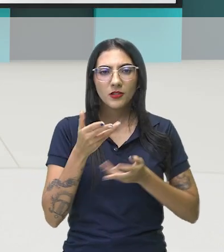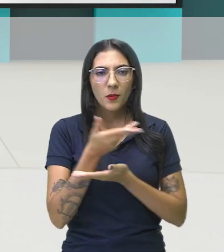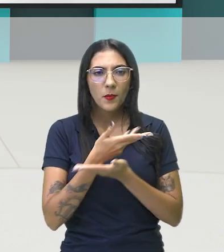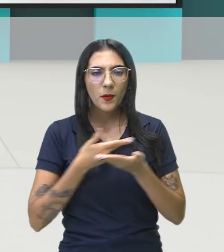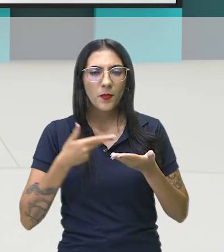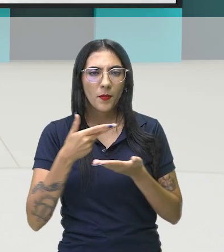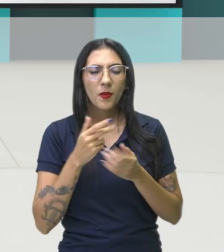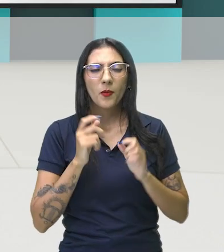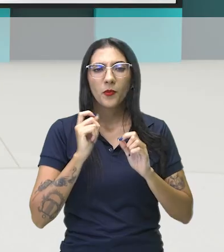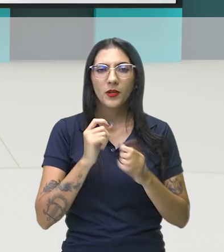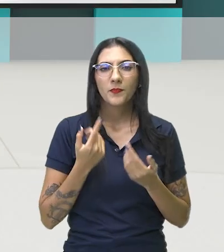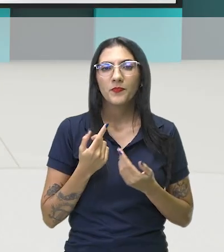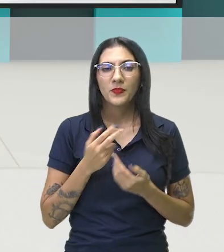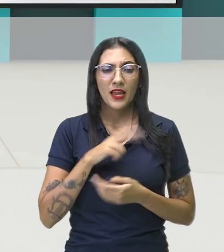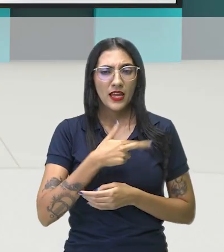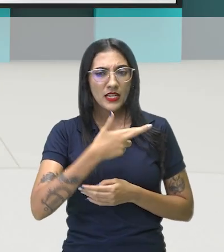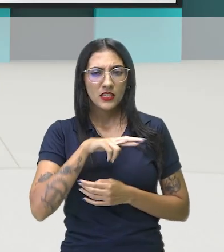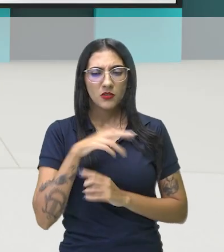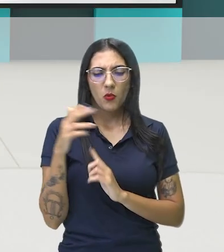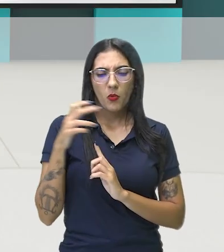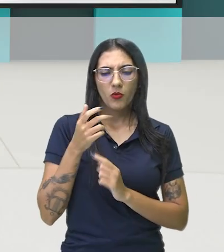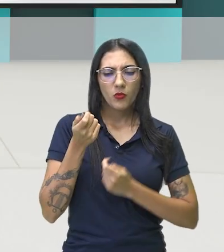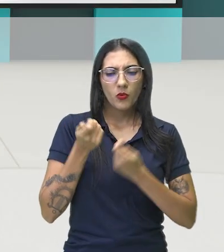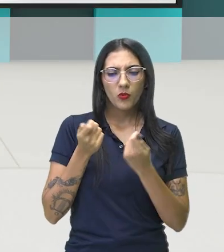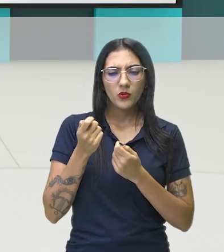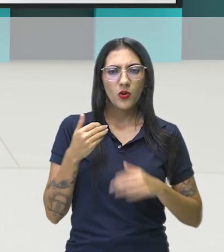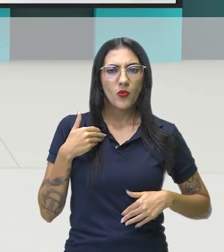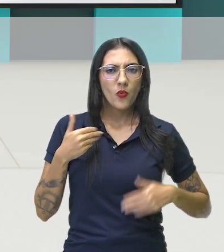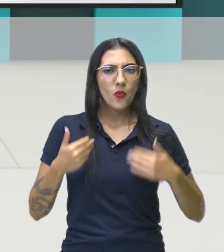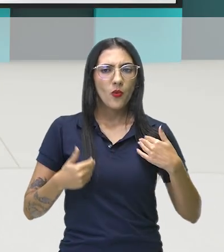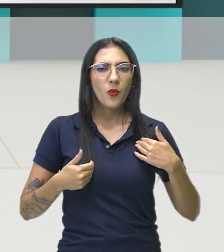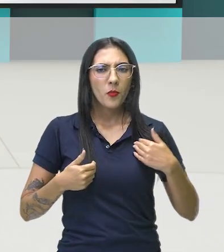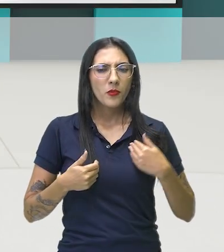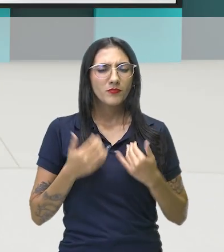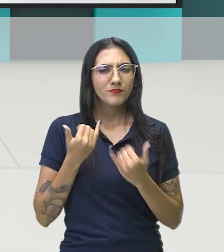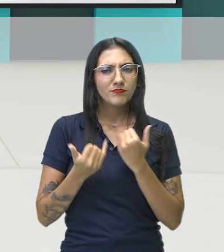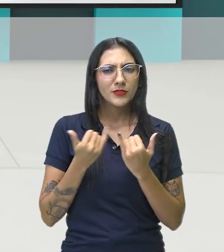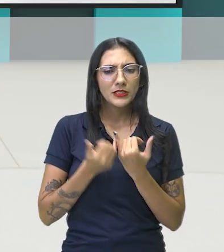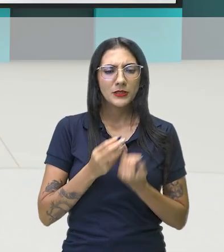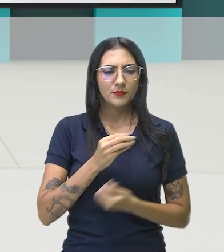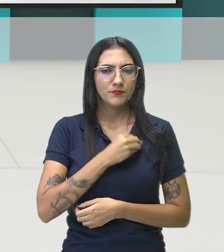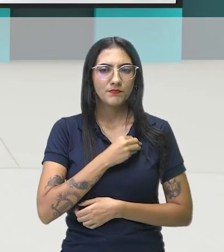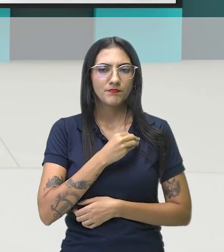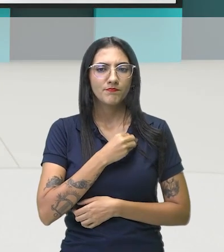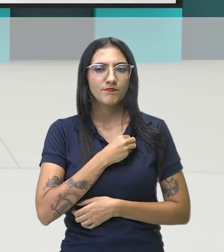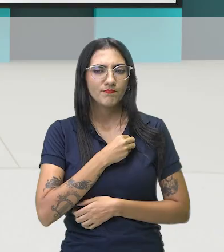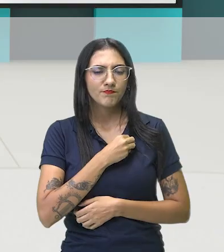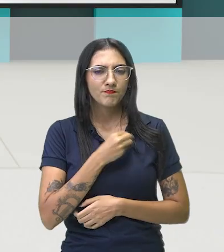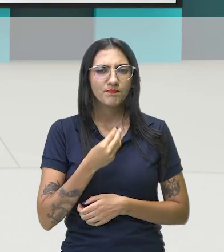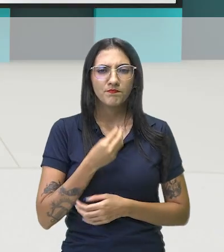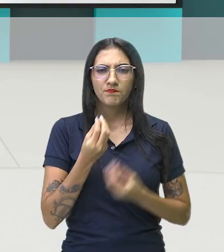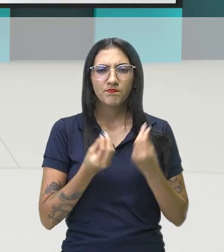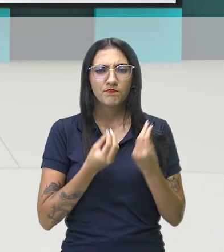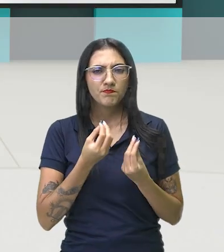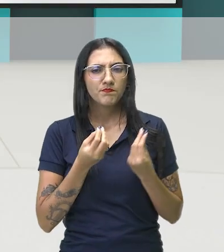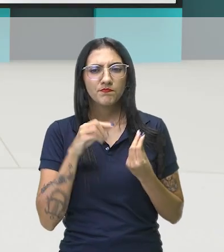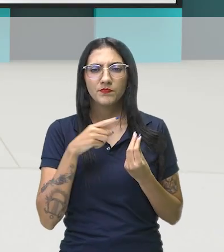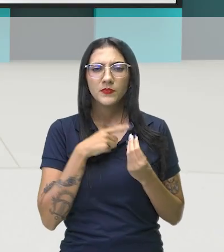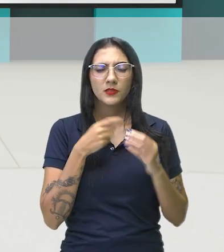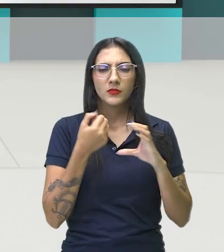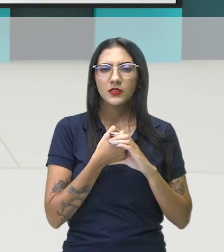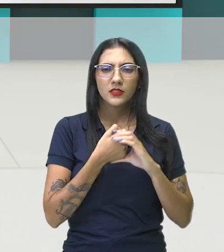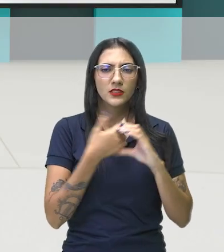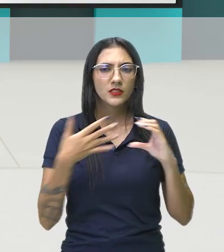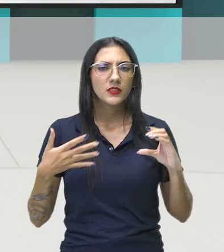corpórea. A religião controla o corpo, que é visto como uma fonte de pecado. algo anatomicamente